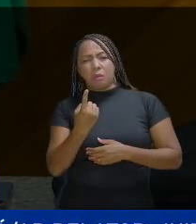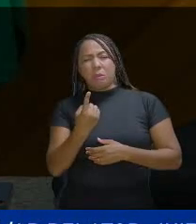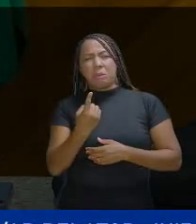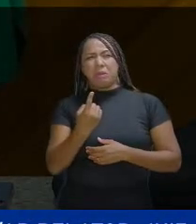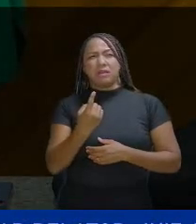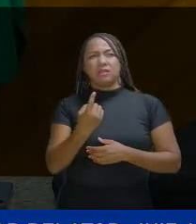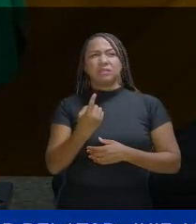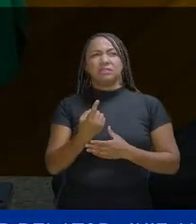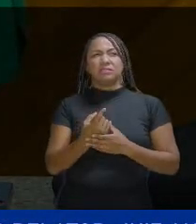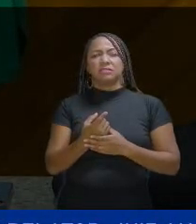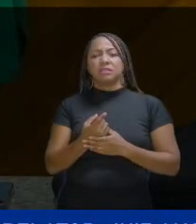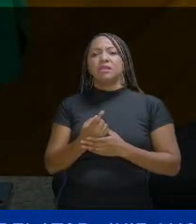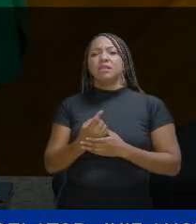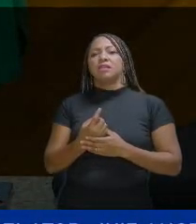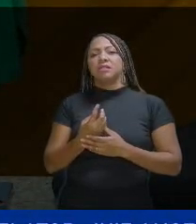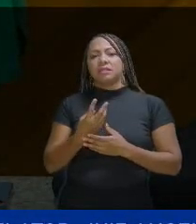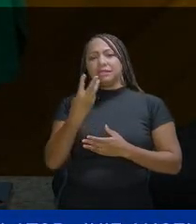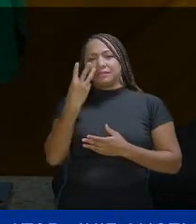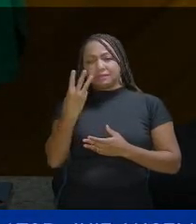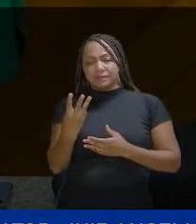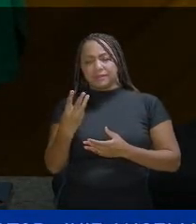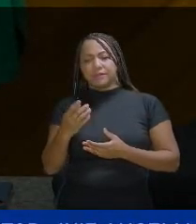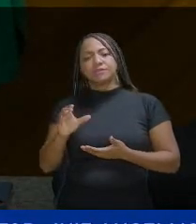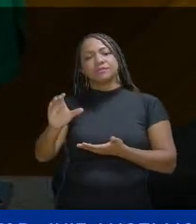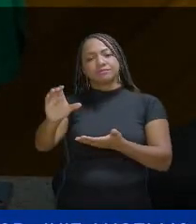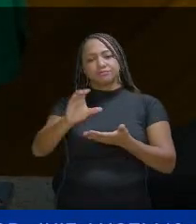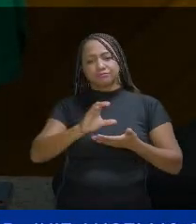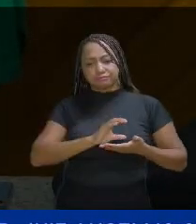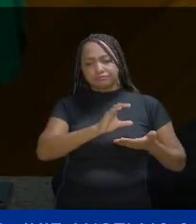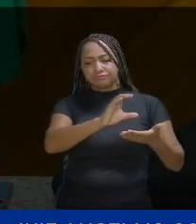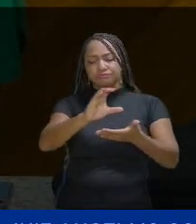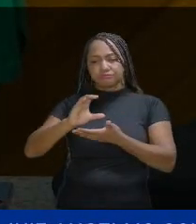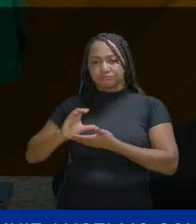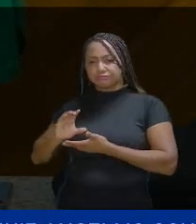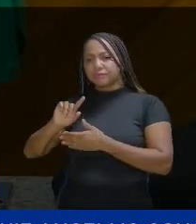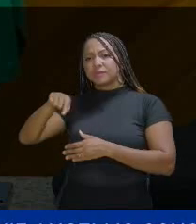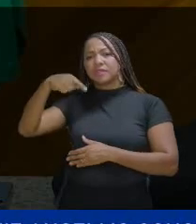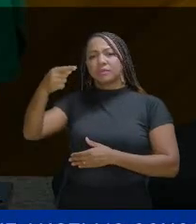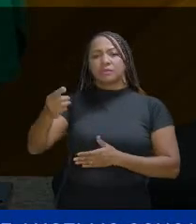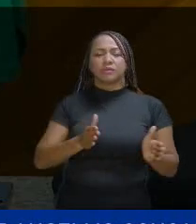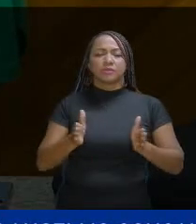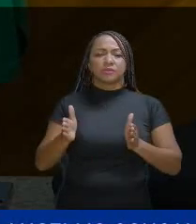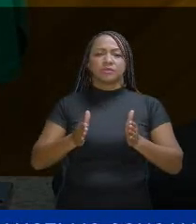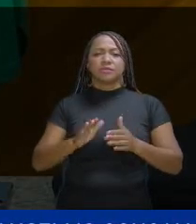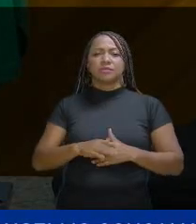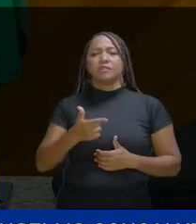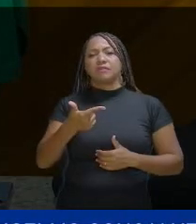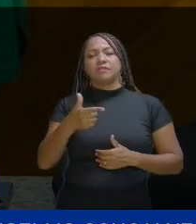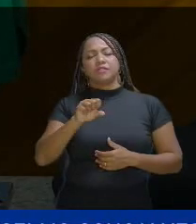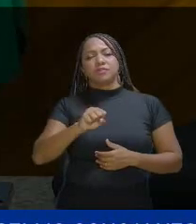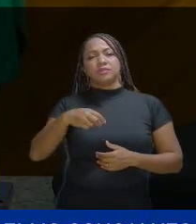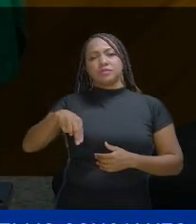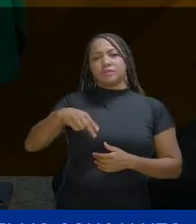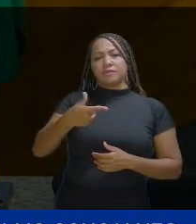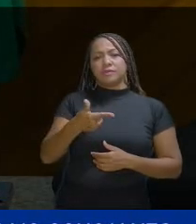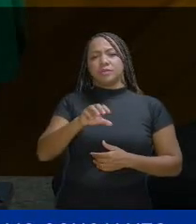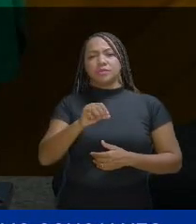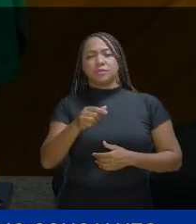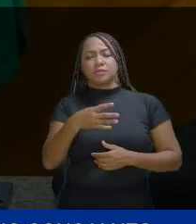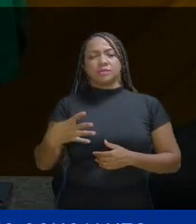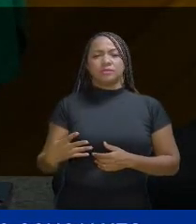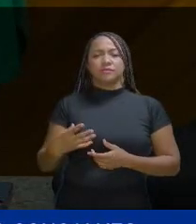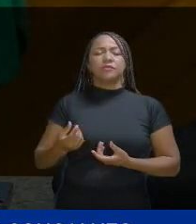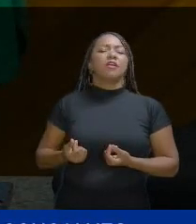doações recebidas foi divulgada depois da data das eleições, em 28/11/2024. E o